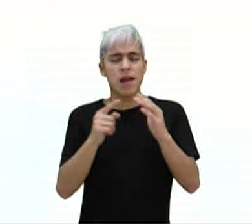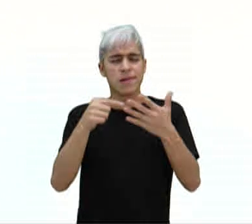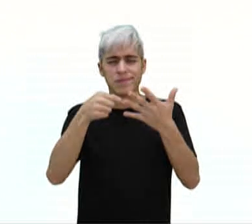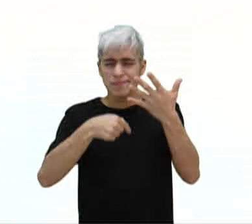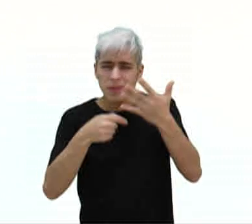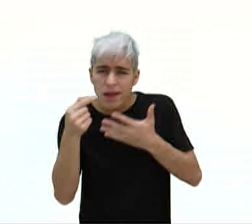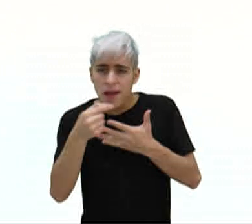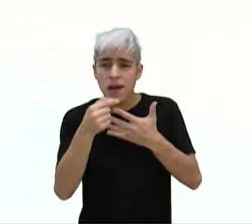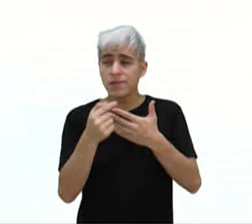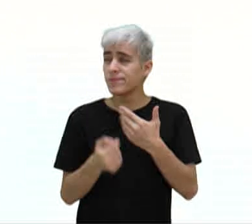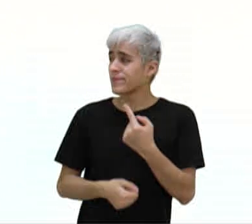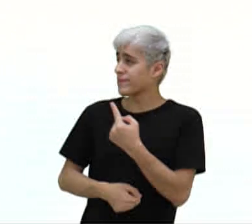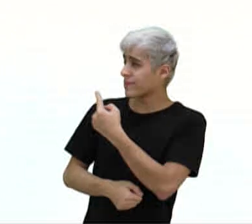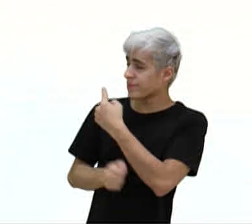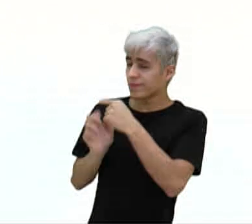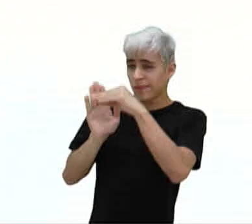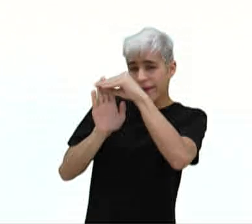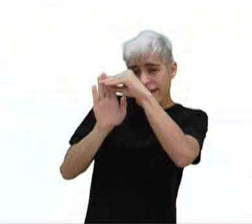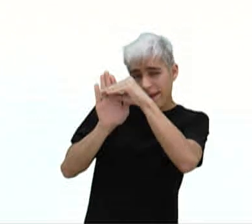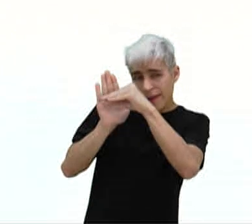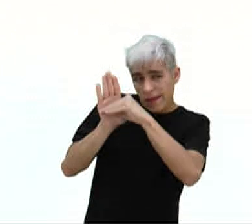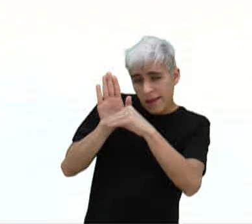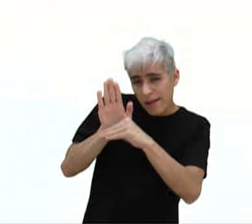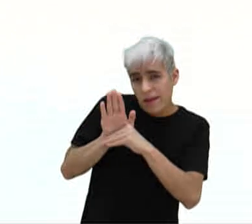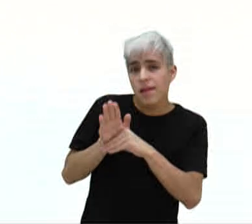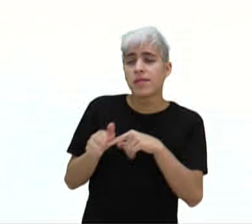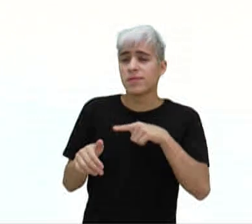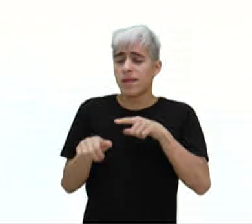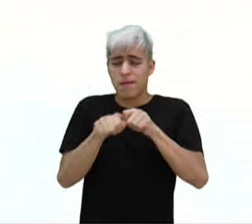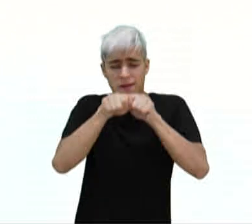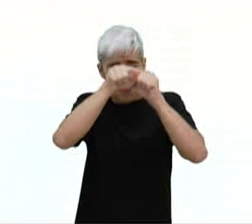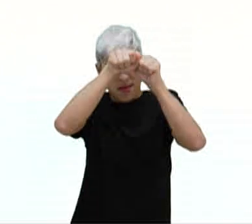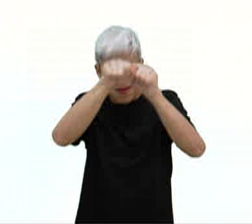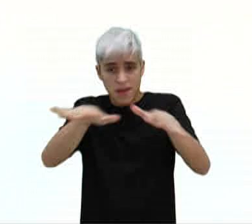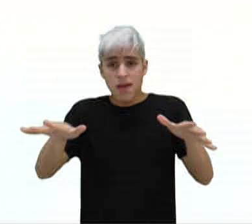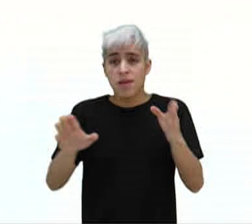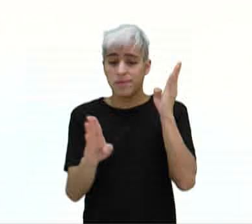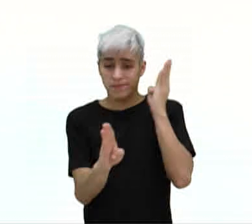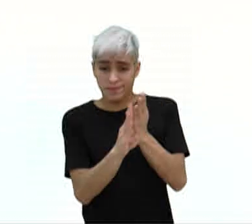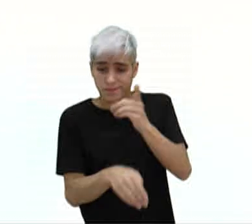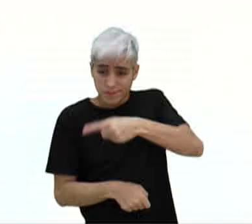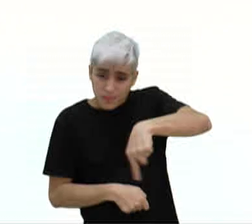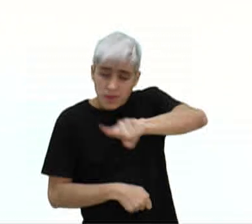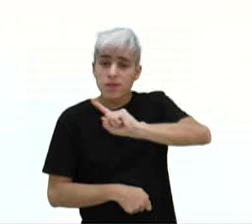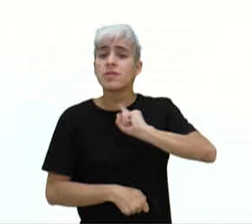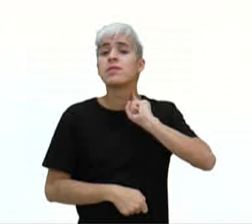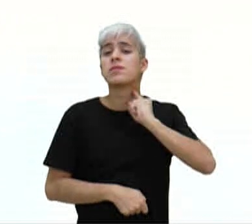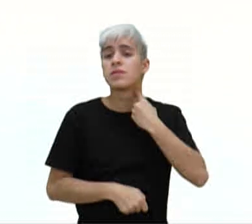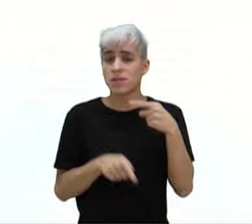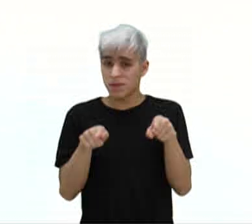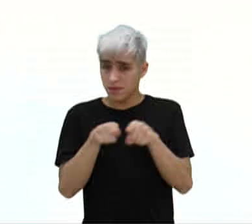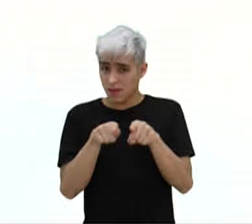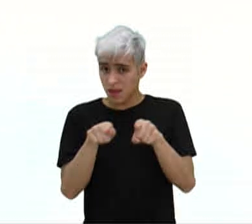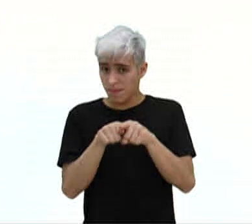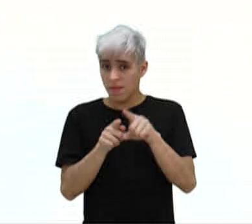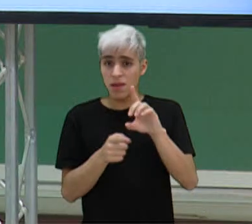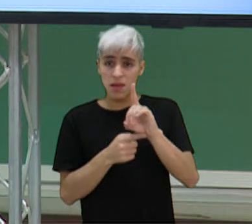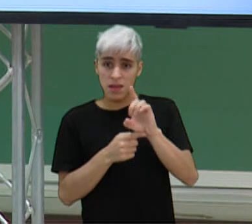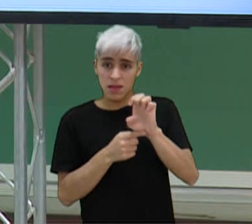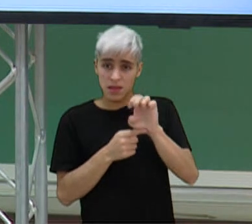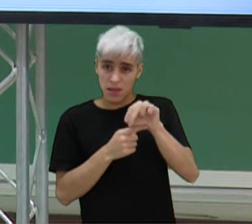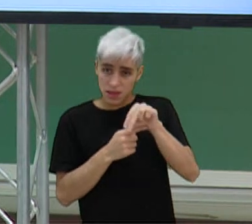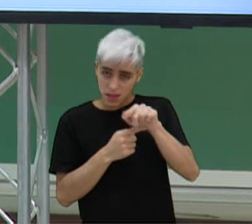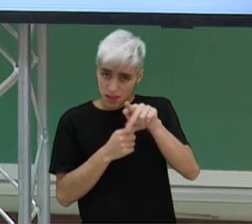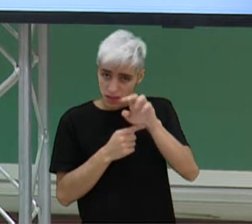leptospirose, extossomose, além de muitas outras epidemias que podem ser agravadas, como a dengue. Então, a falta